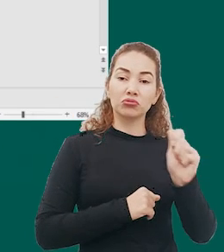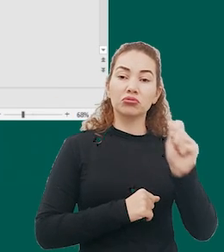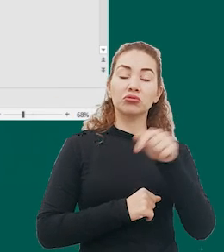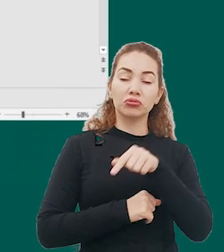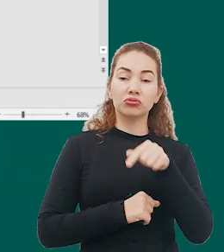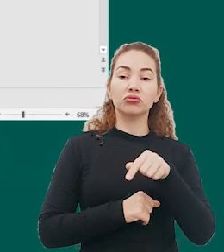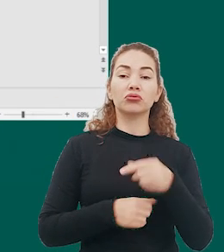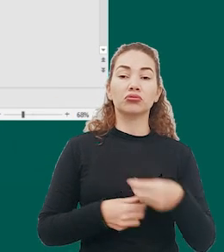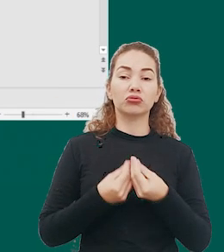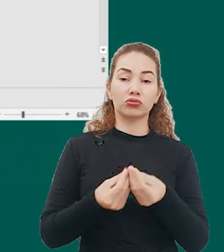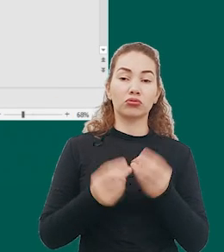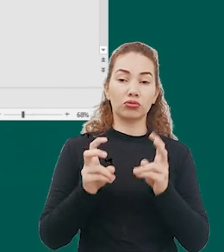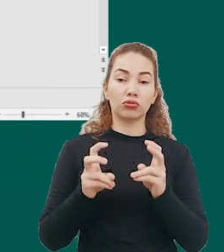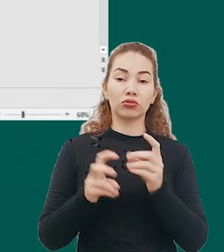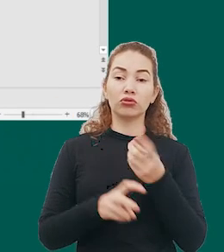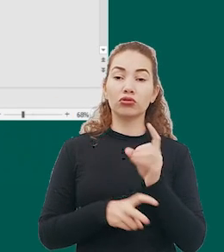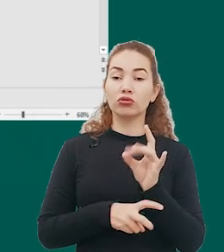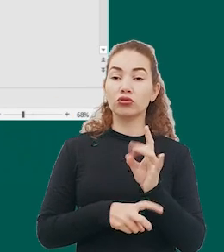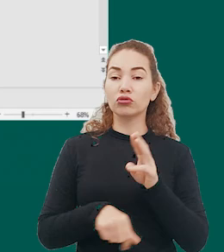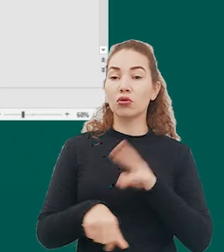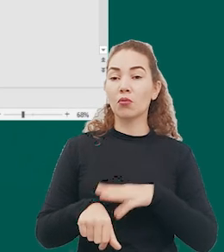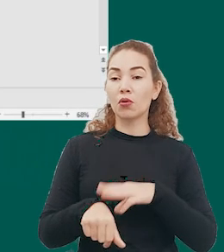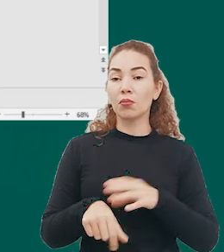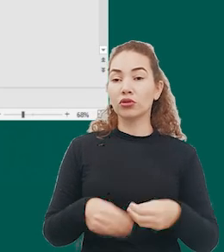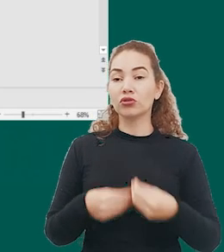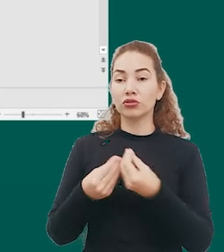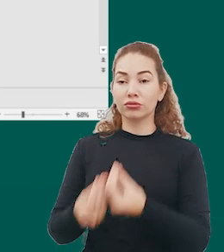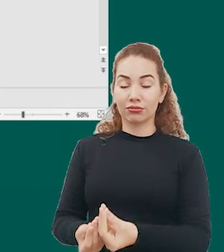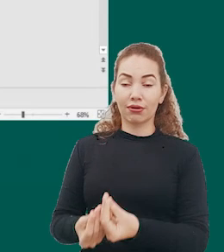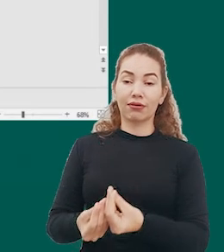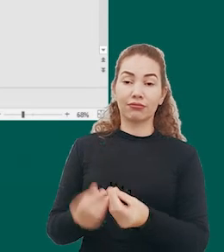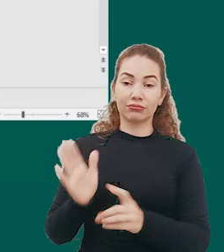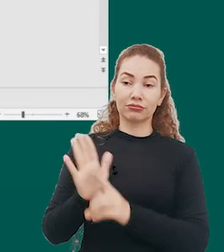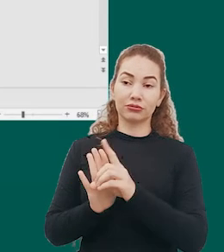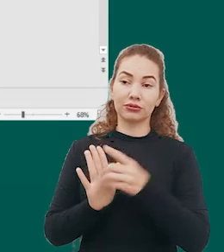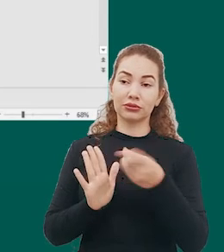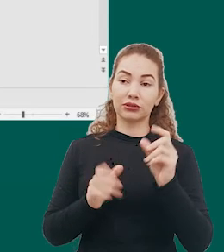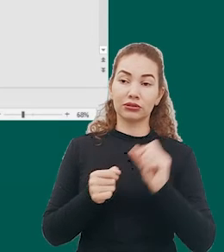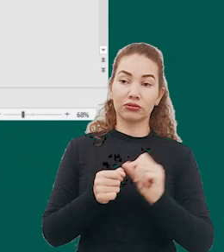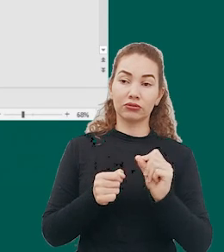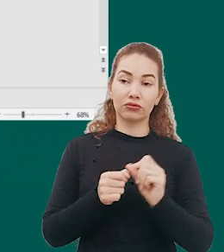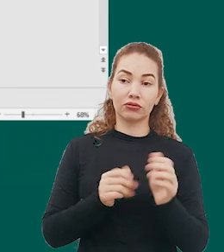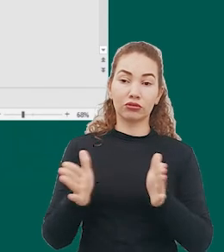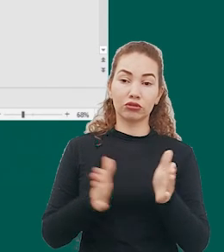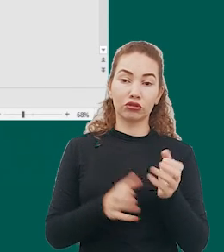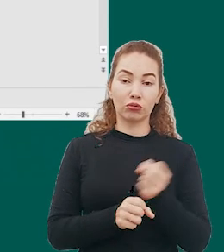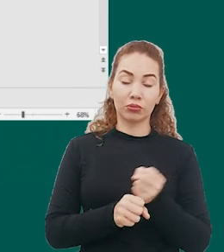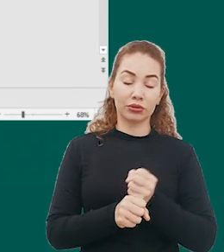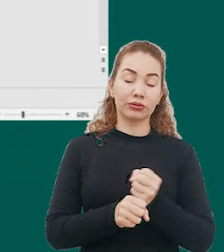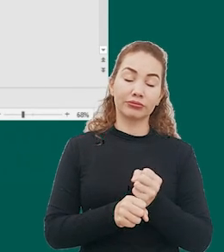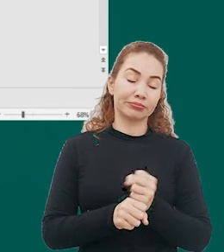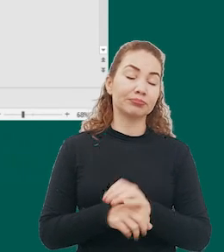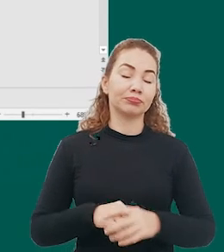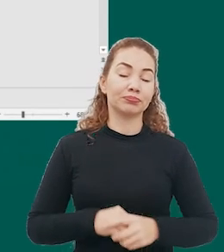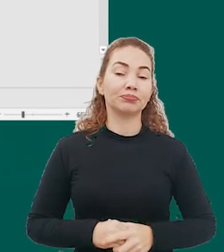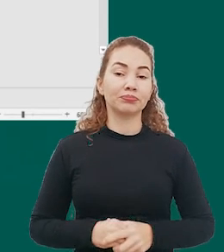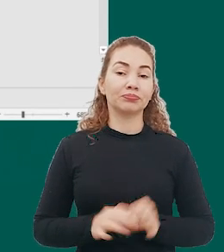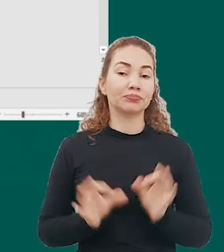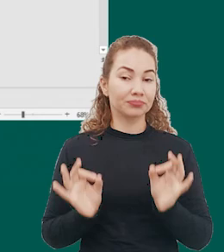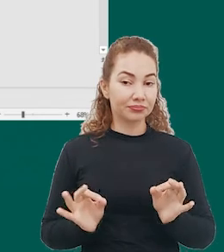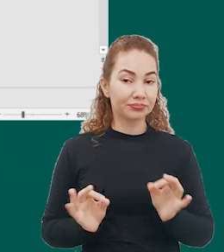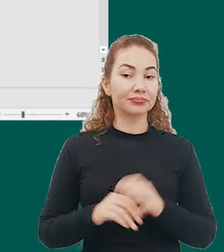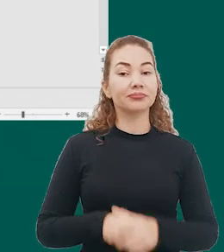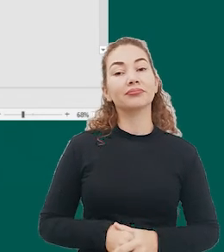da doação, mesmo que seja só no momento da entrega da declaração, que não seja feita a doação durante o ano calendário todo,